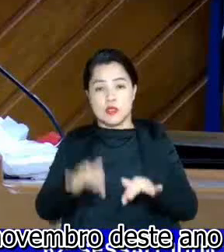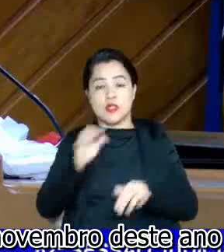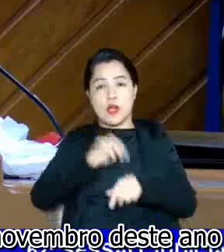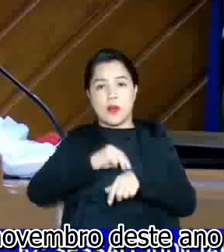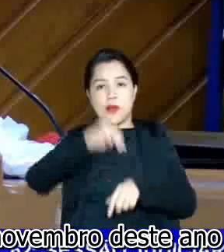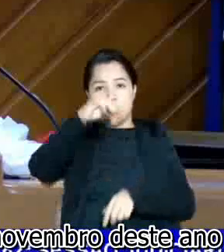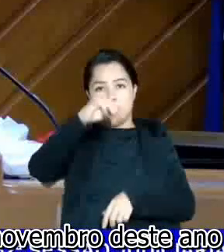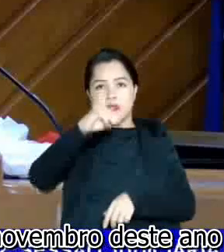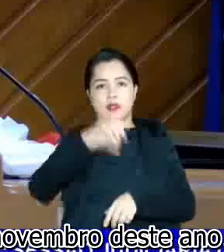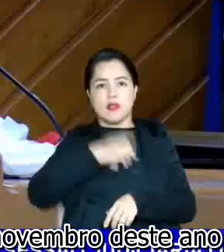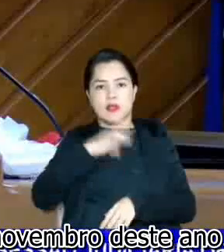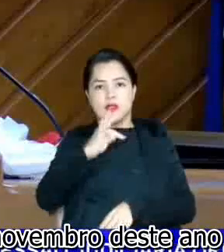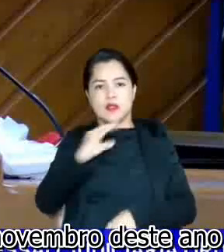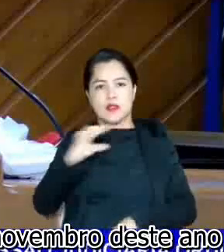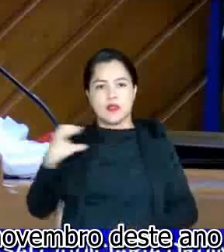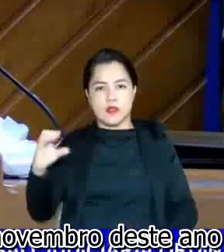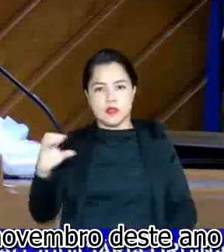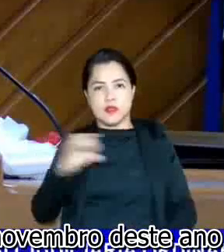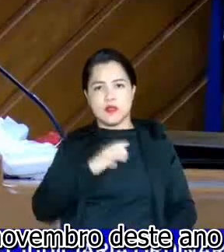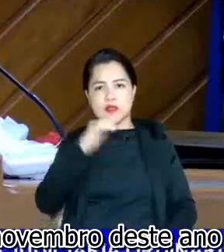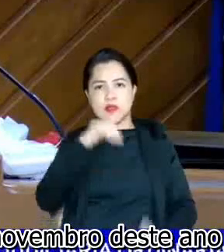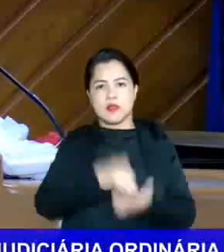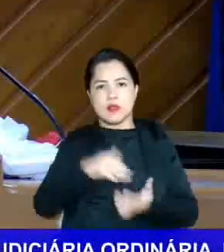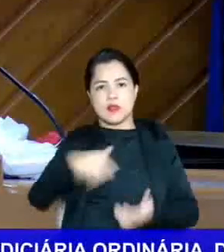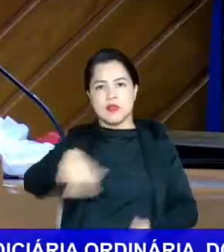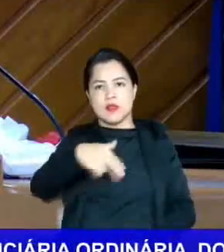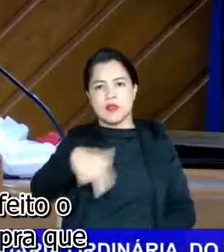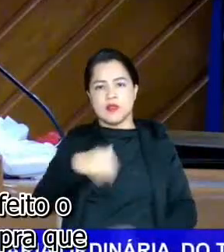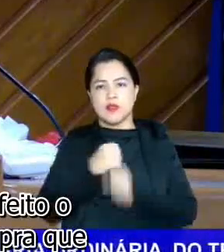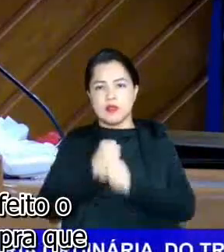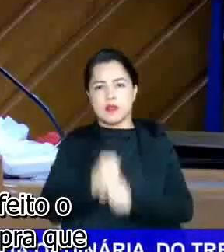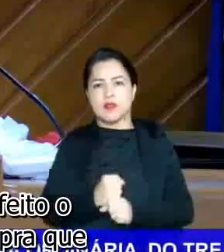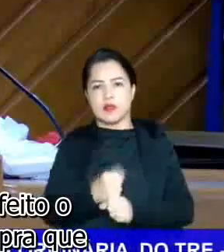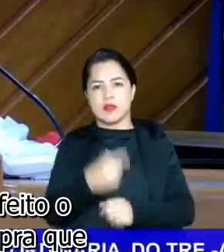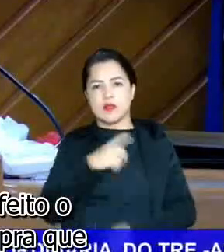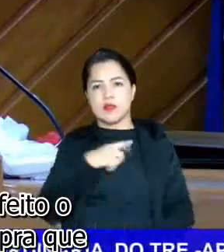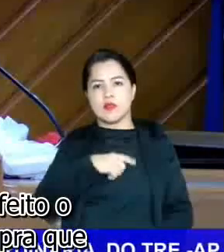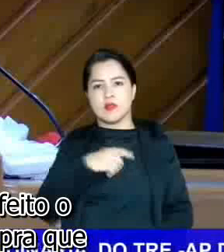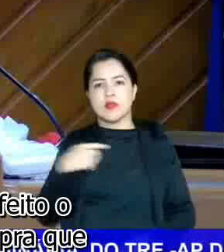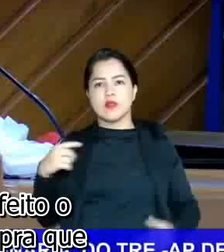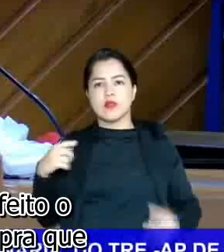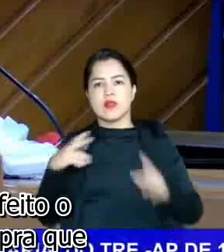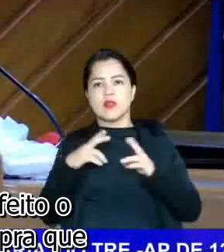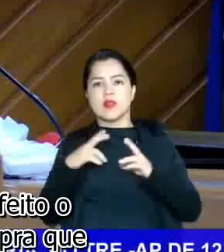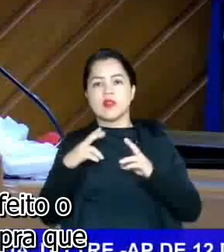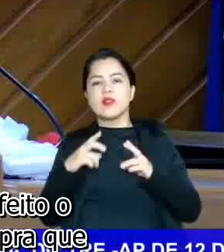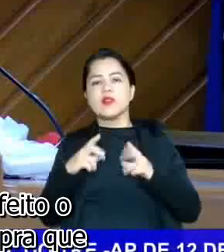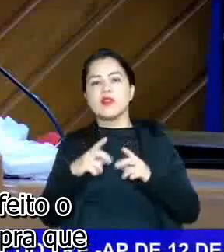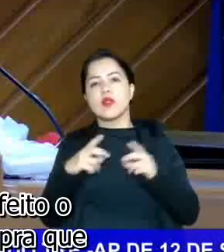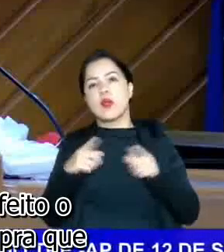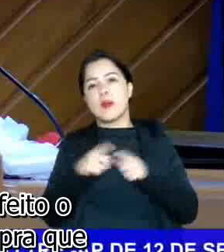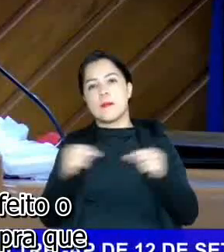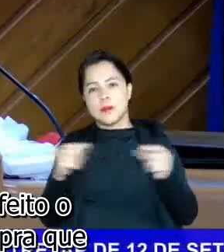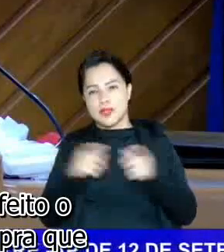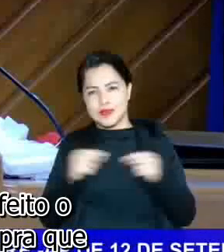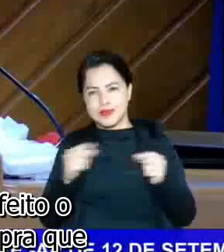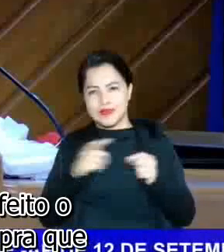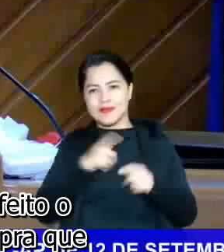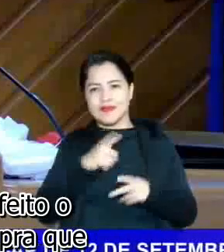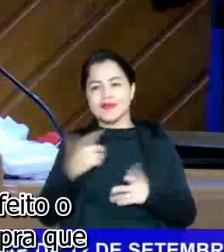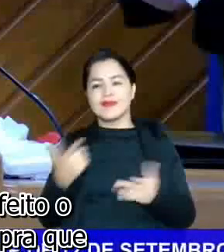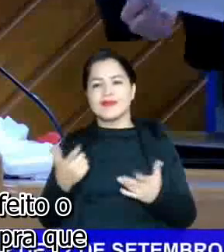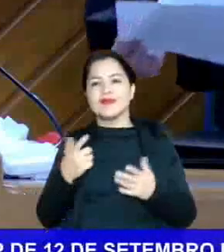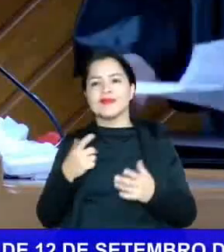mestrado que tem que apresentar até novembro deste ano na Universidade de Brasília. Então, Paulo, está feito o registro, tá bom, Paulo? Nós